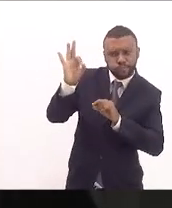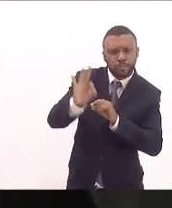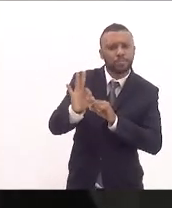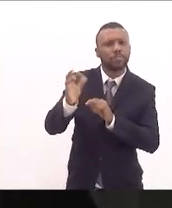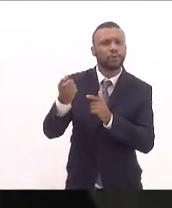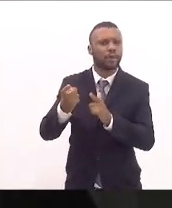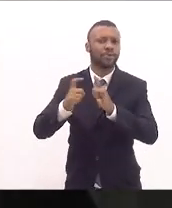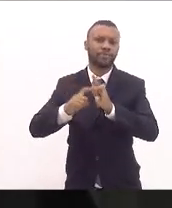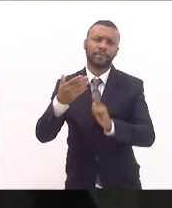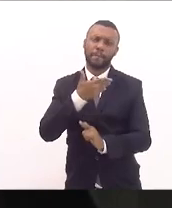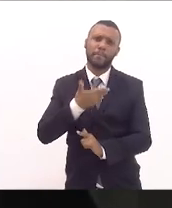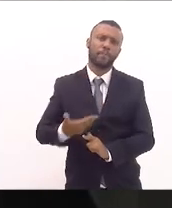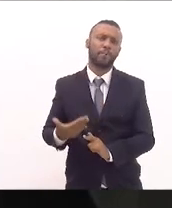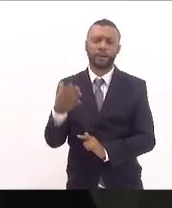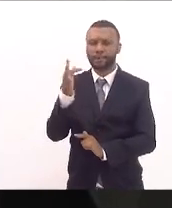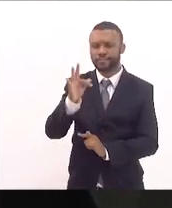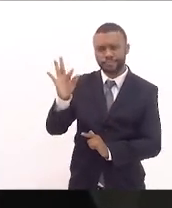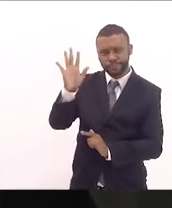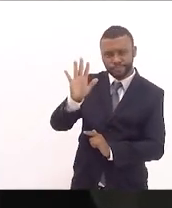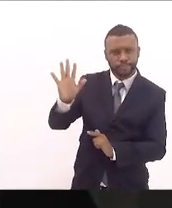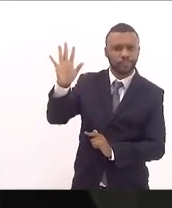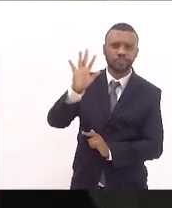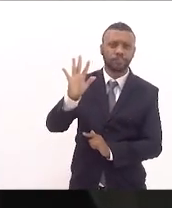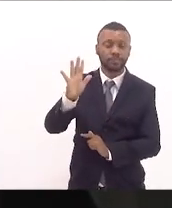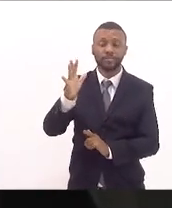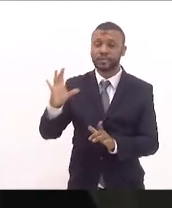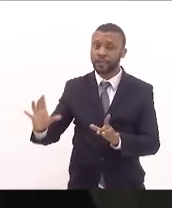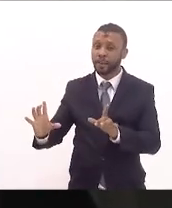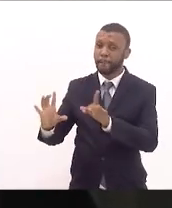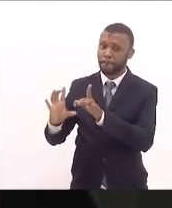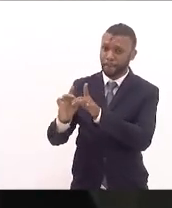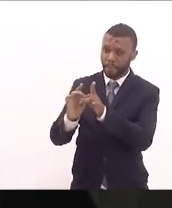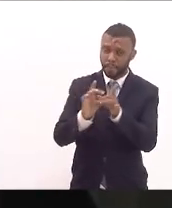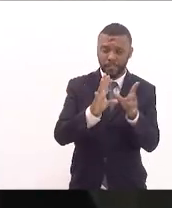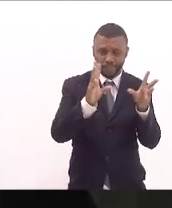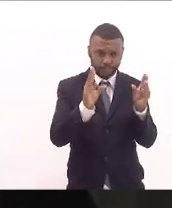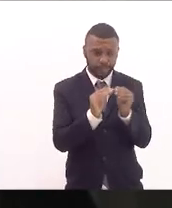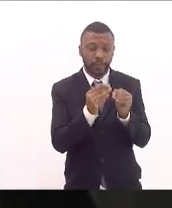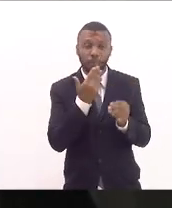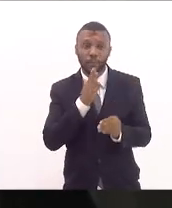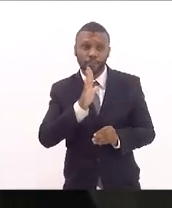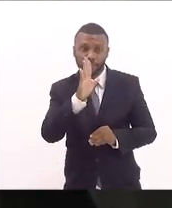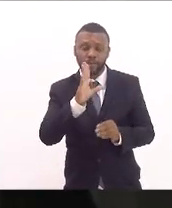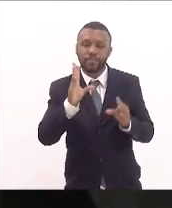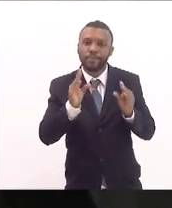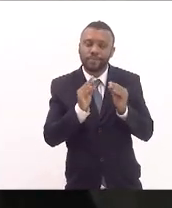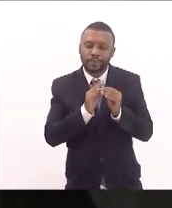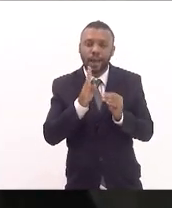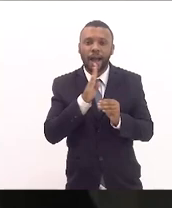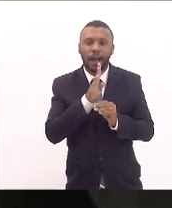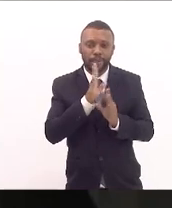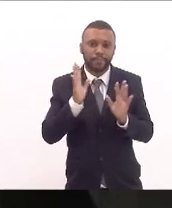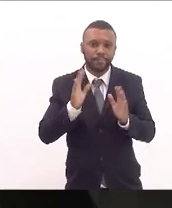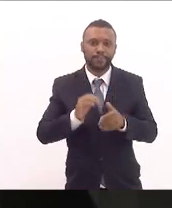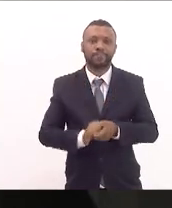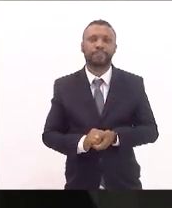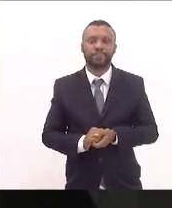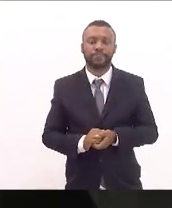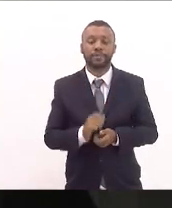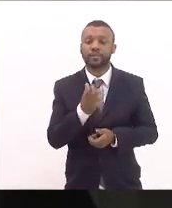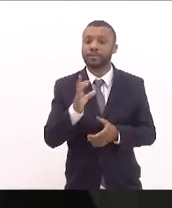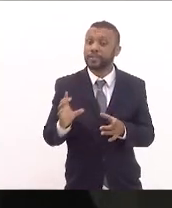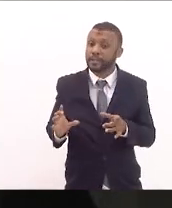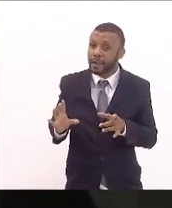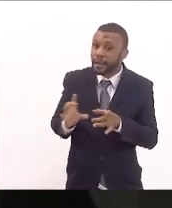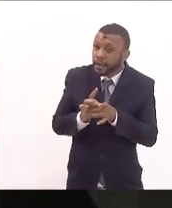União que na verdade se isso se insere num contexto te ajude a concluir que eu prometi Alana que não seria tão logo é isso se